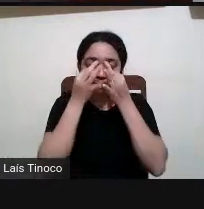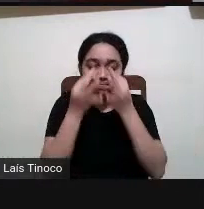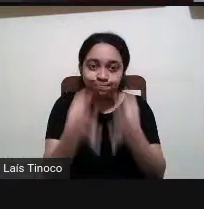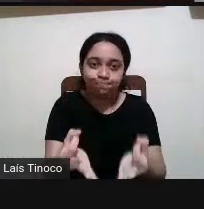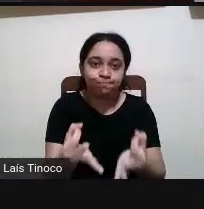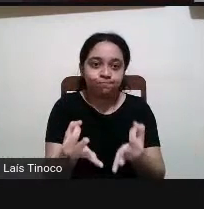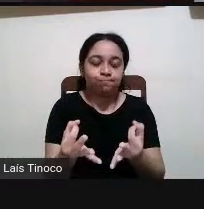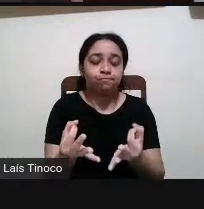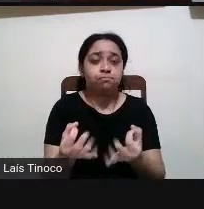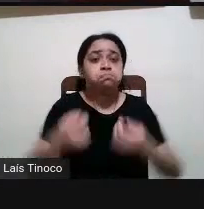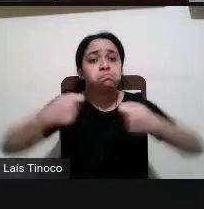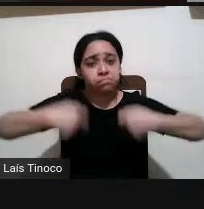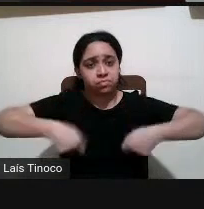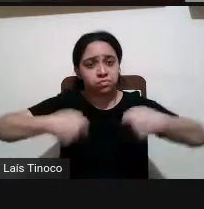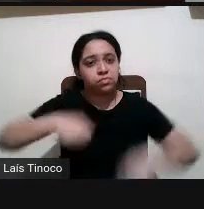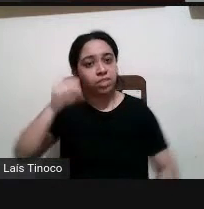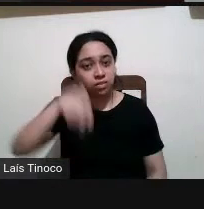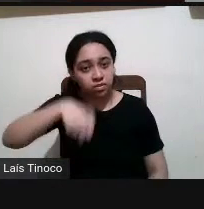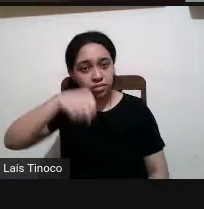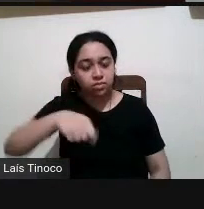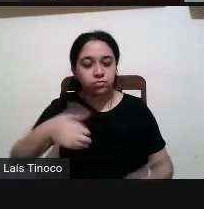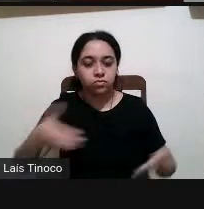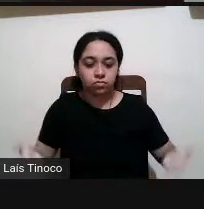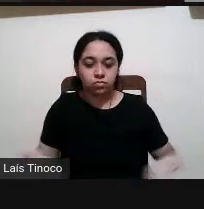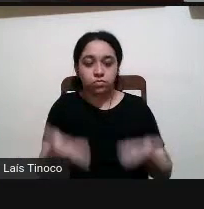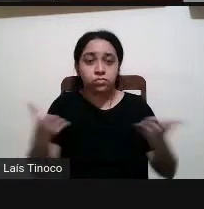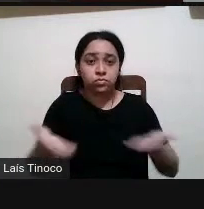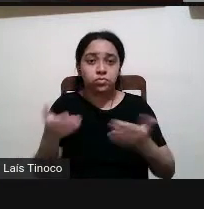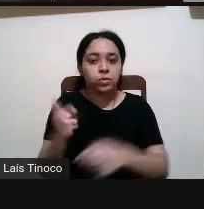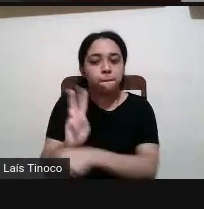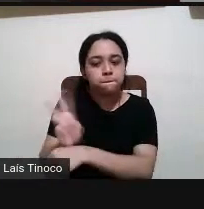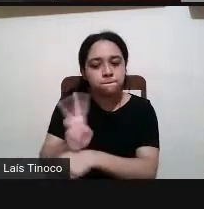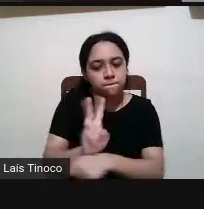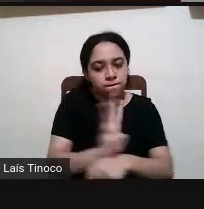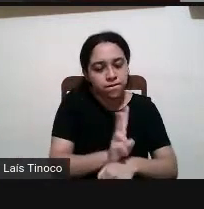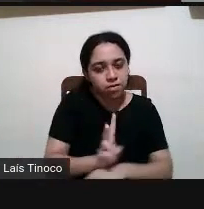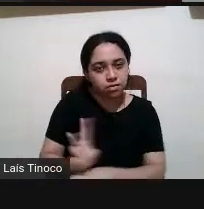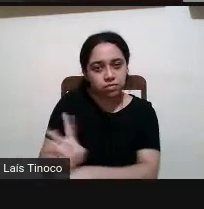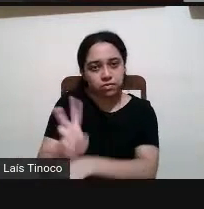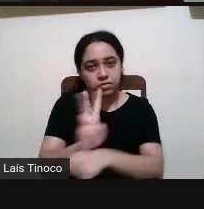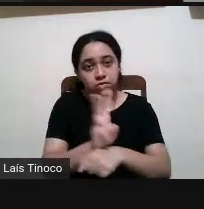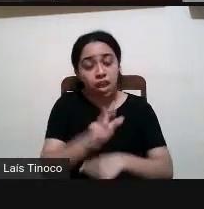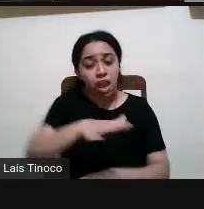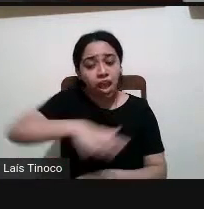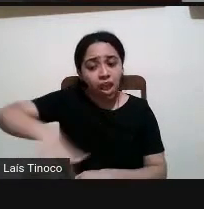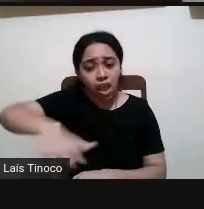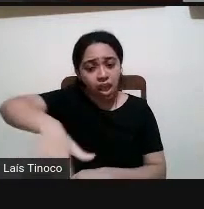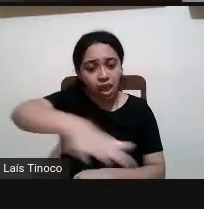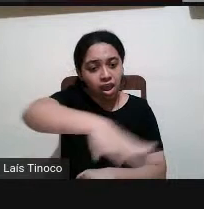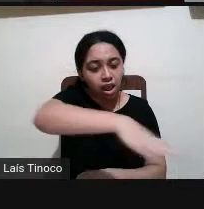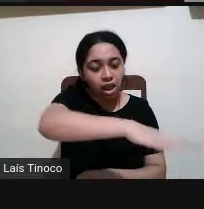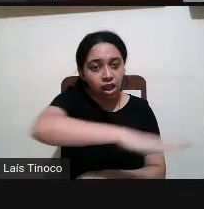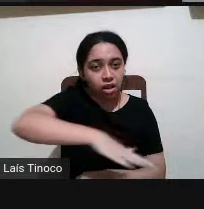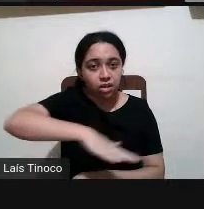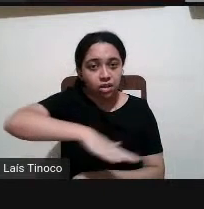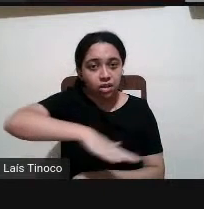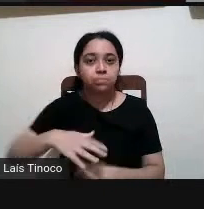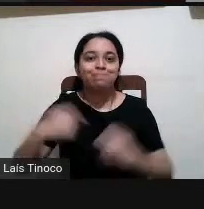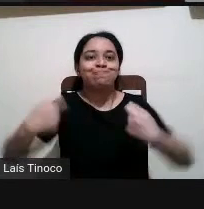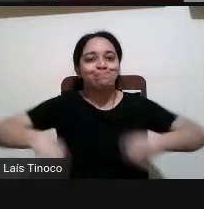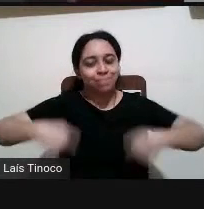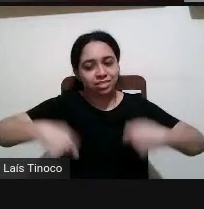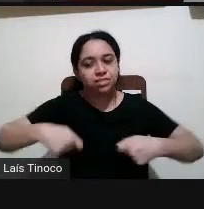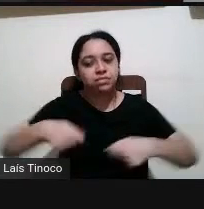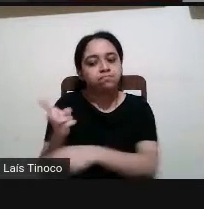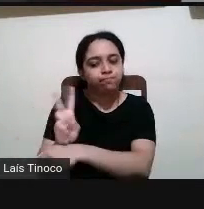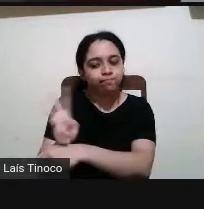tem que haver um incentivo quanto também a um monitoramento. Aquelas áreas, aqueles ambientes aquáticos precisam ser